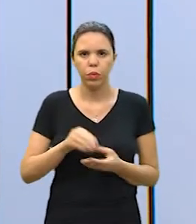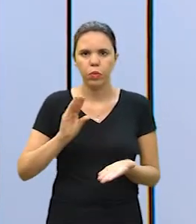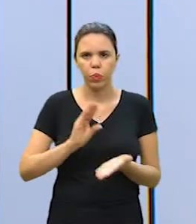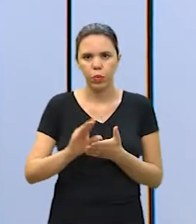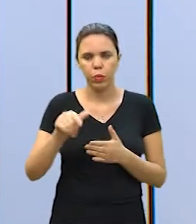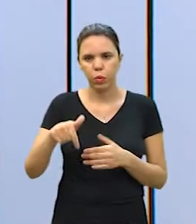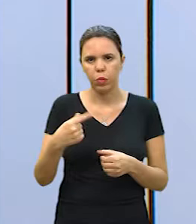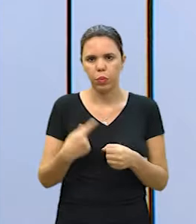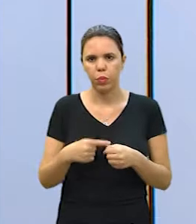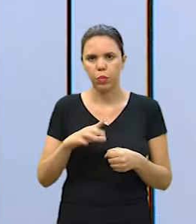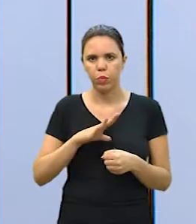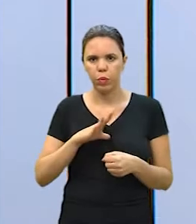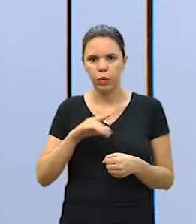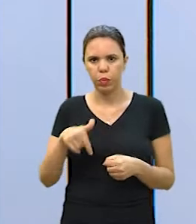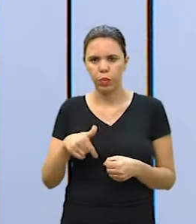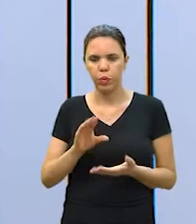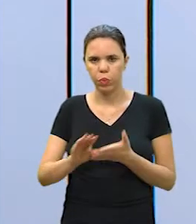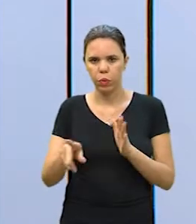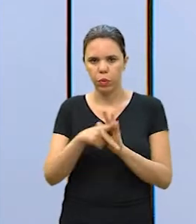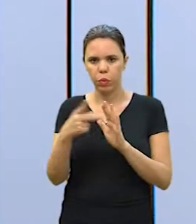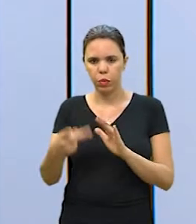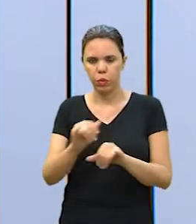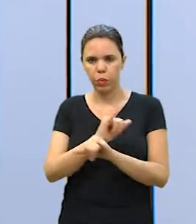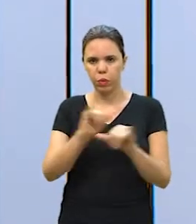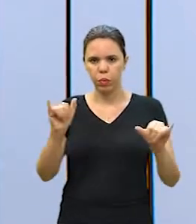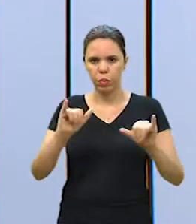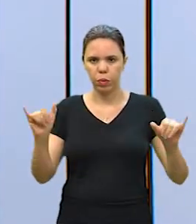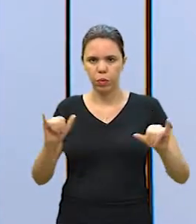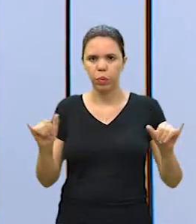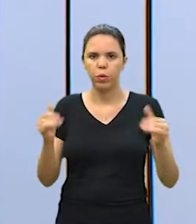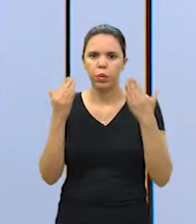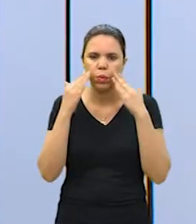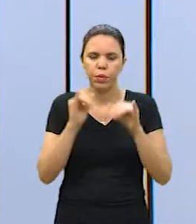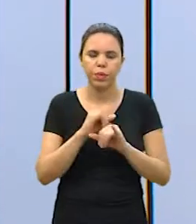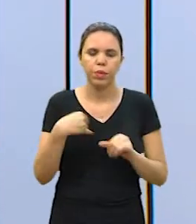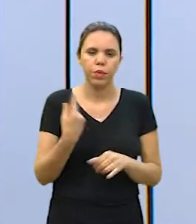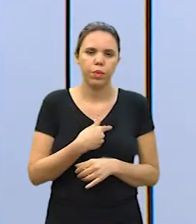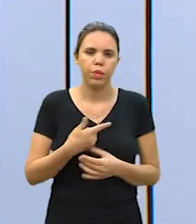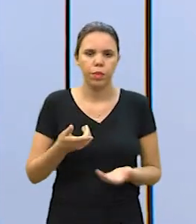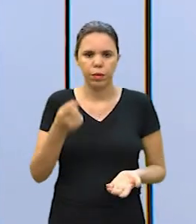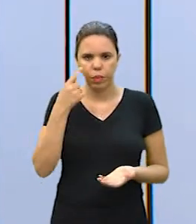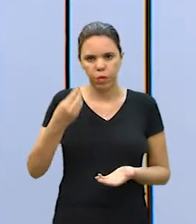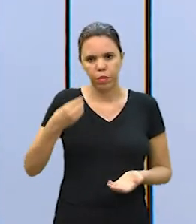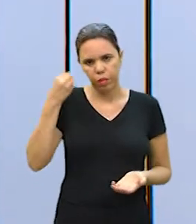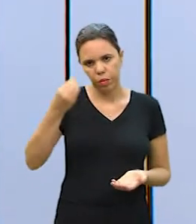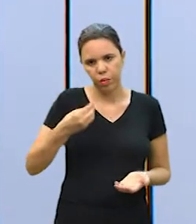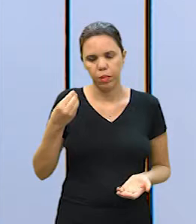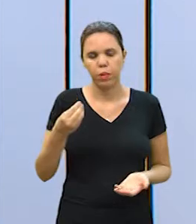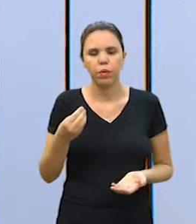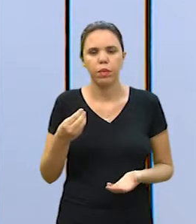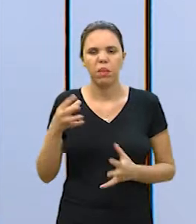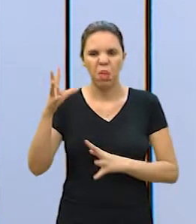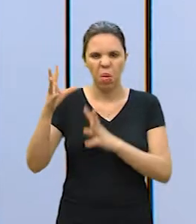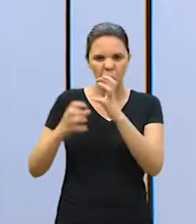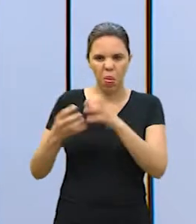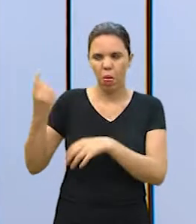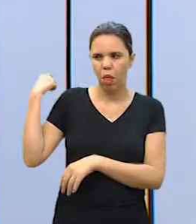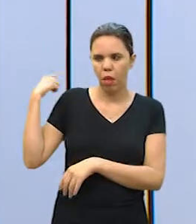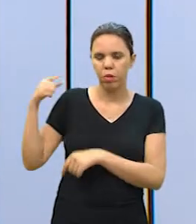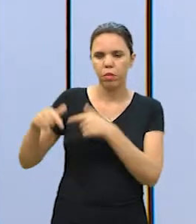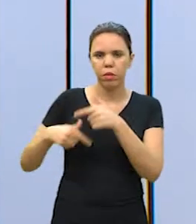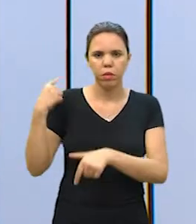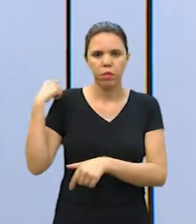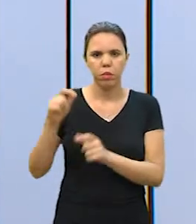recurso orçamentário do município verbas exclusivamente para campanhas publicitárias. Nós vivenciamos, inclusive foi uma polêmica no